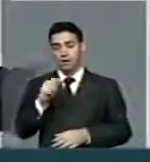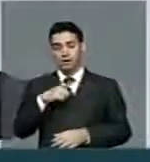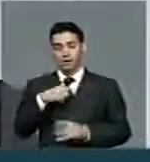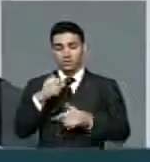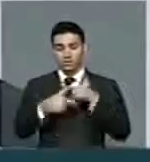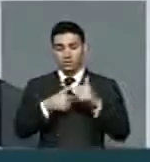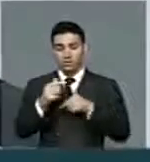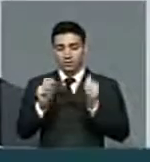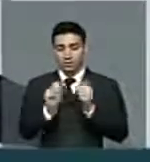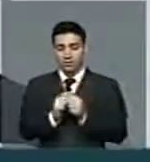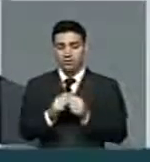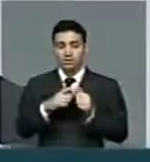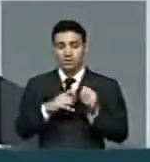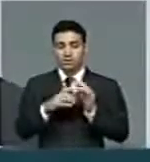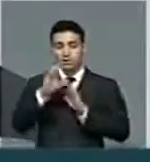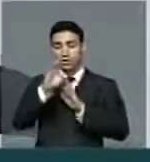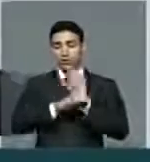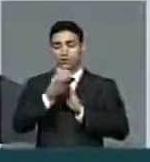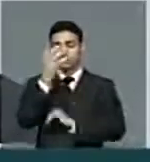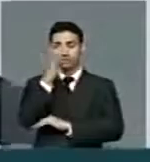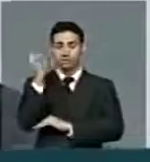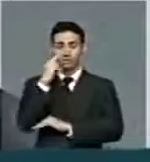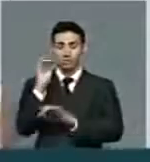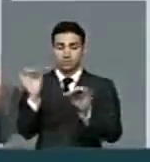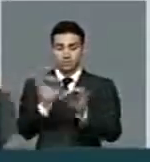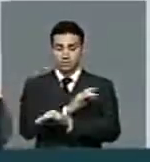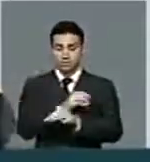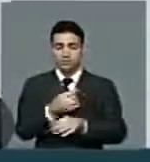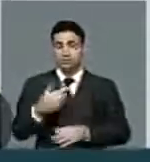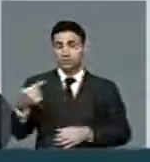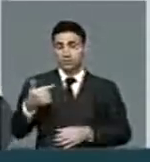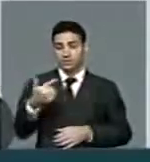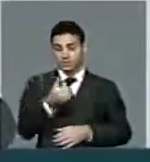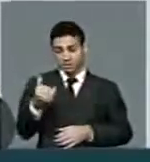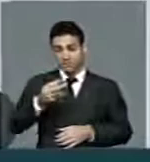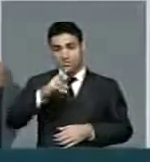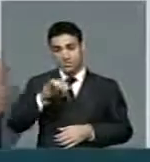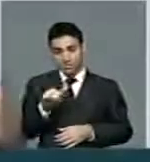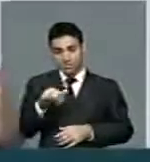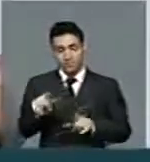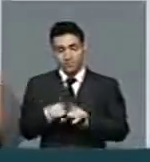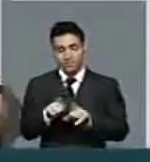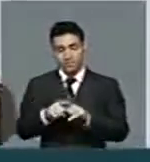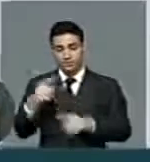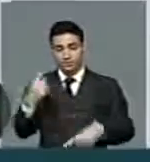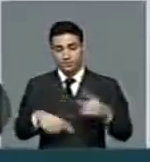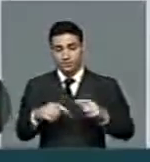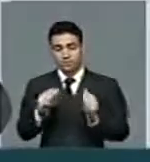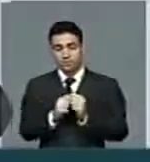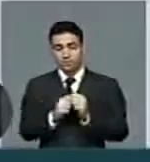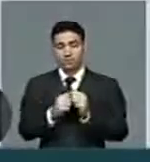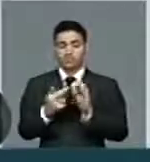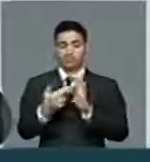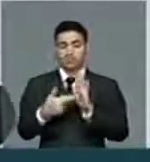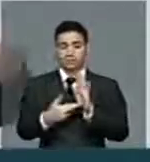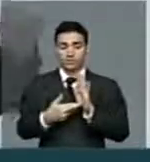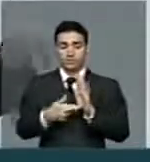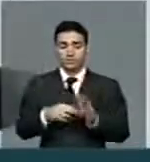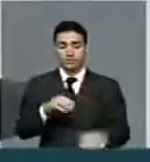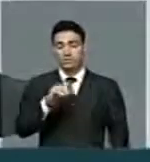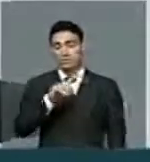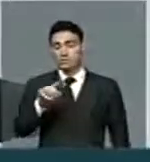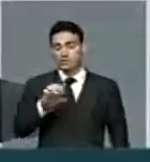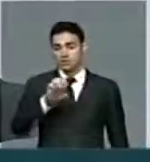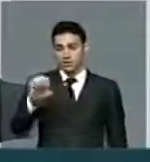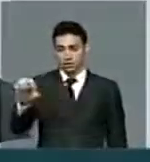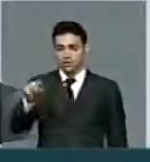estados. Está no Código Florestal. Segundo semestre vamos lançar isso. Também vai ser debatido na comissão do Código. ZE, também foi